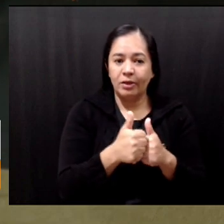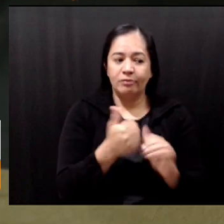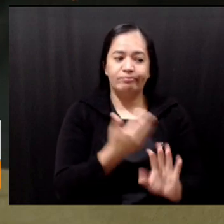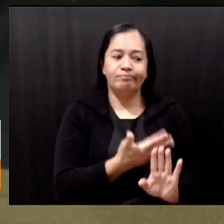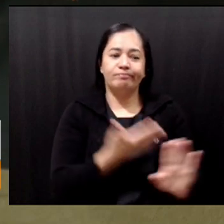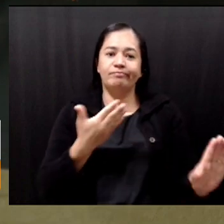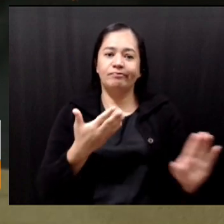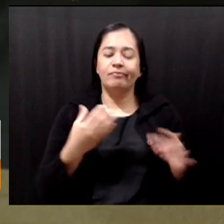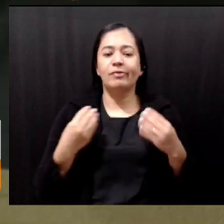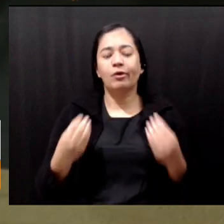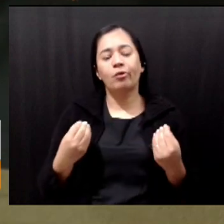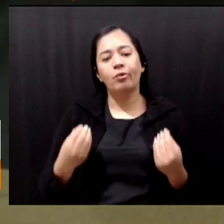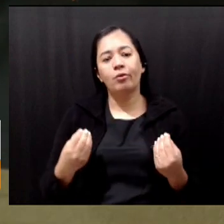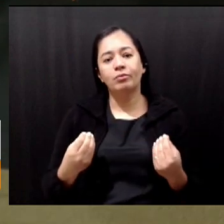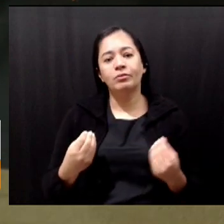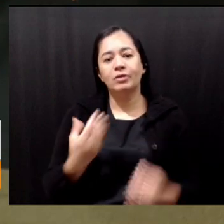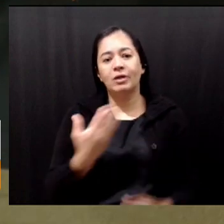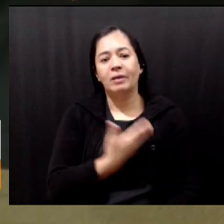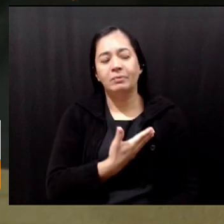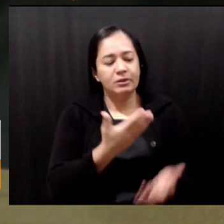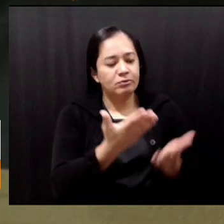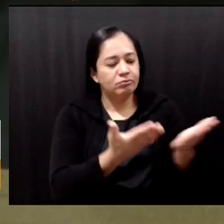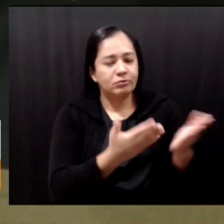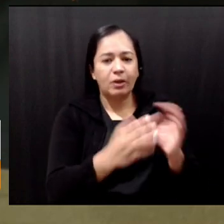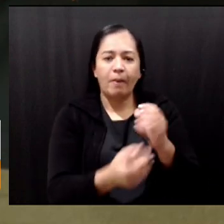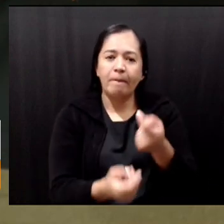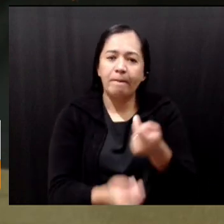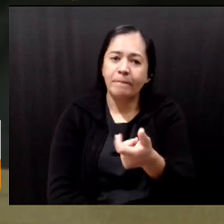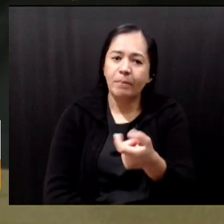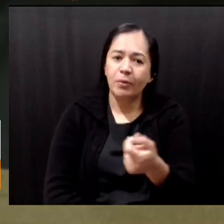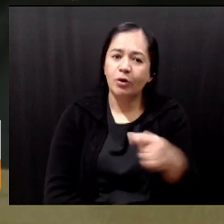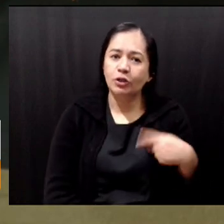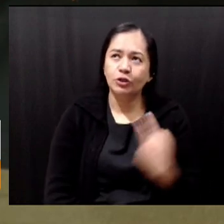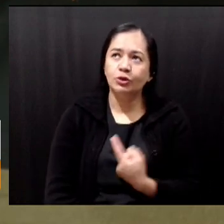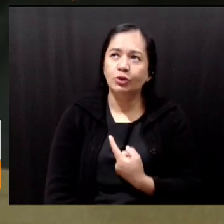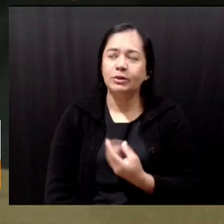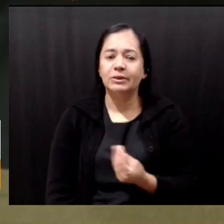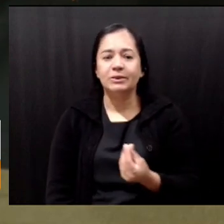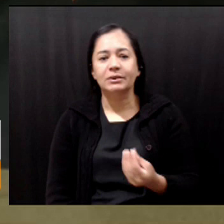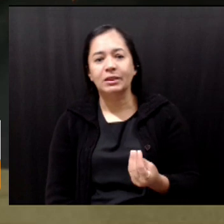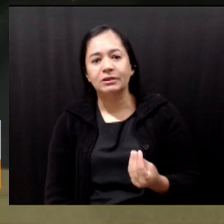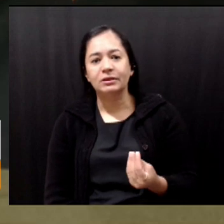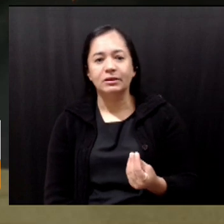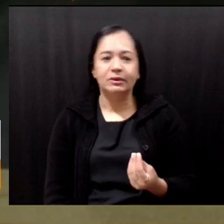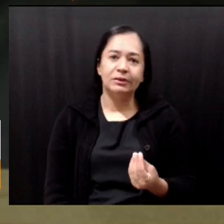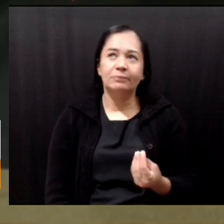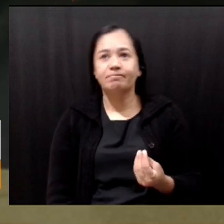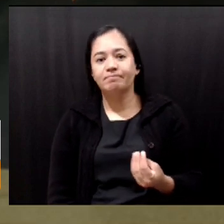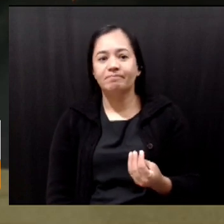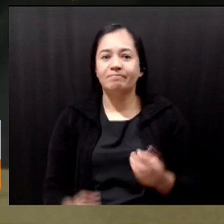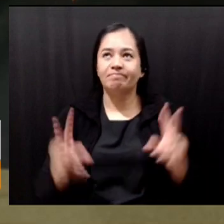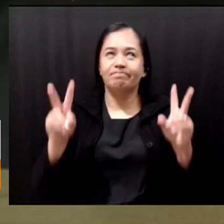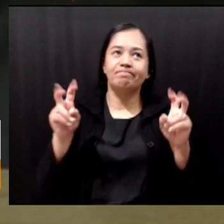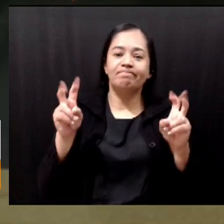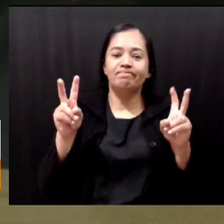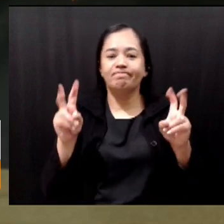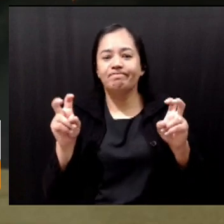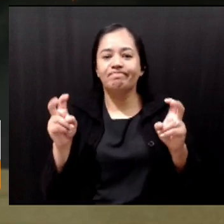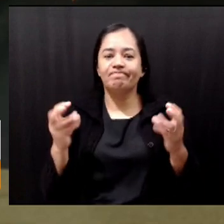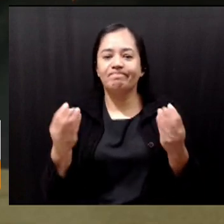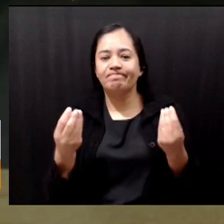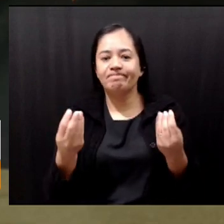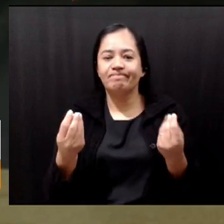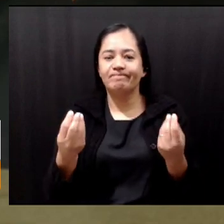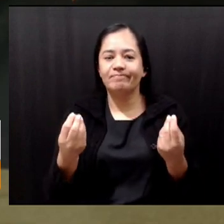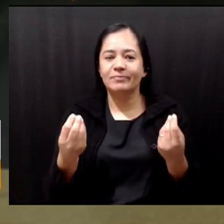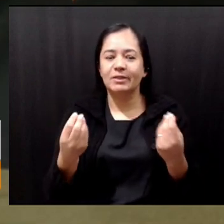amizade de baixa manutenção, será que a gente não acaba, ficando meio que, entre aspas, assim,